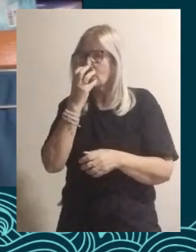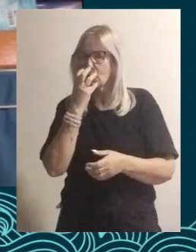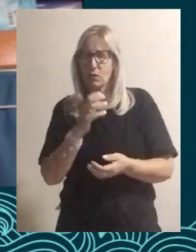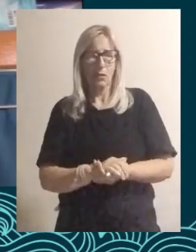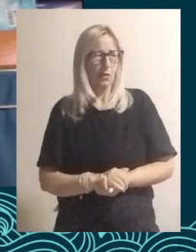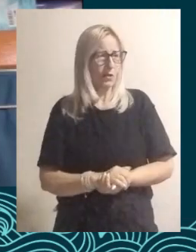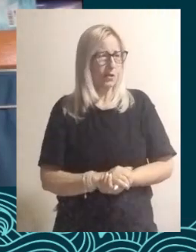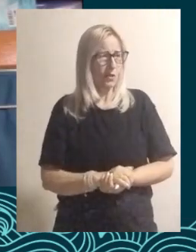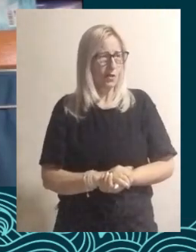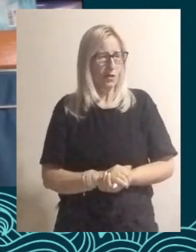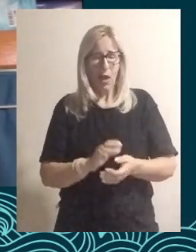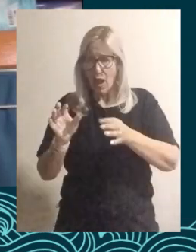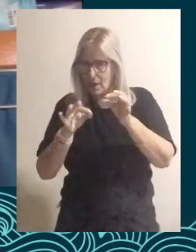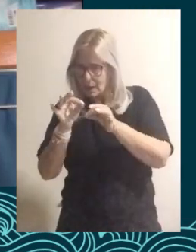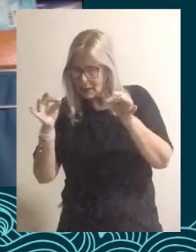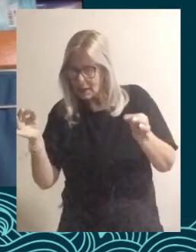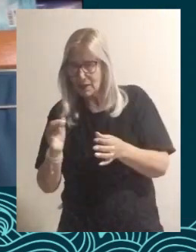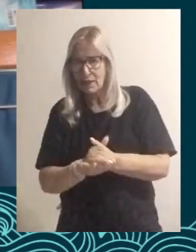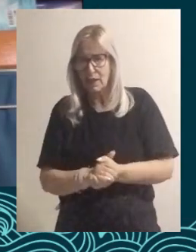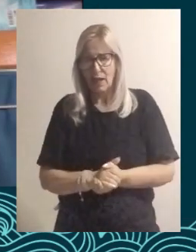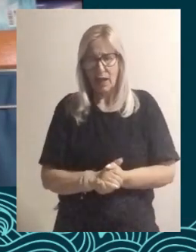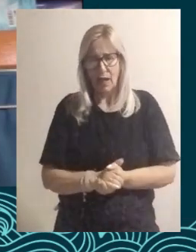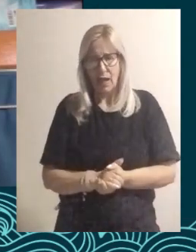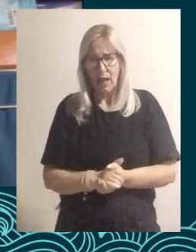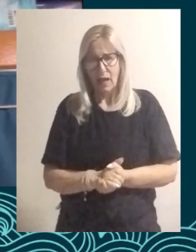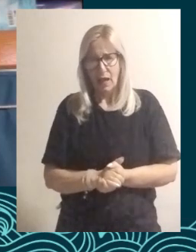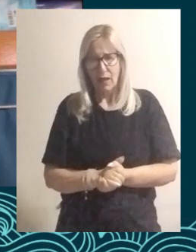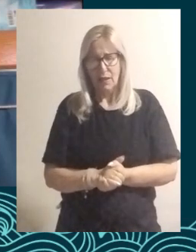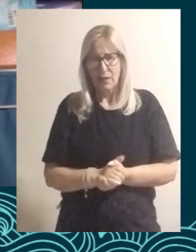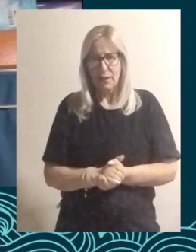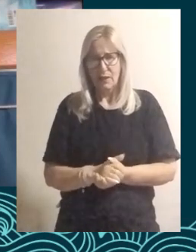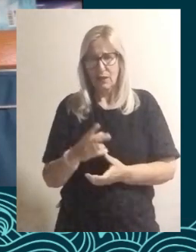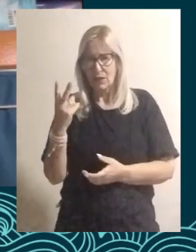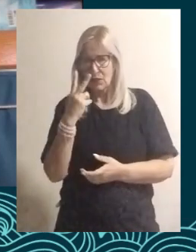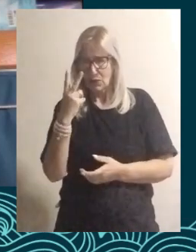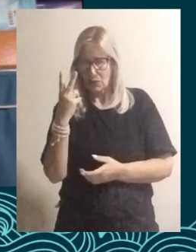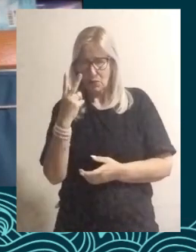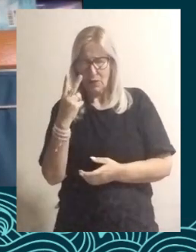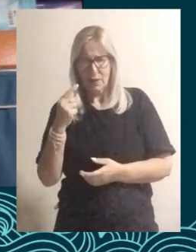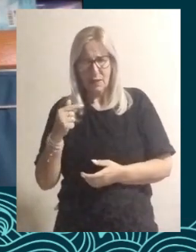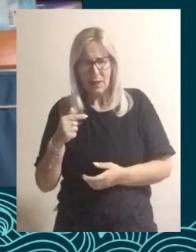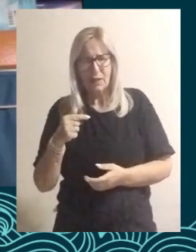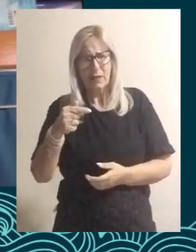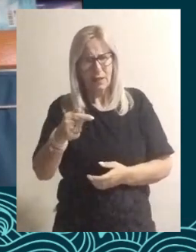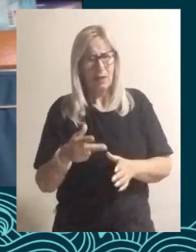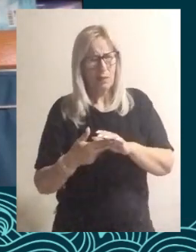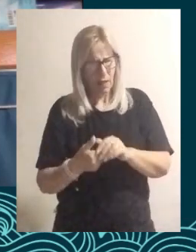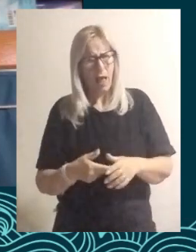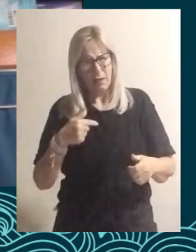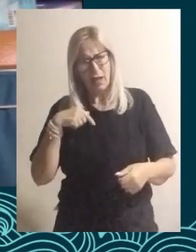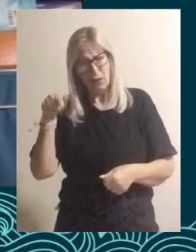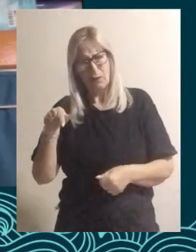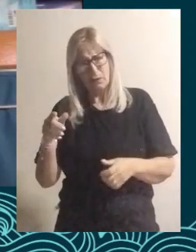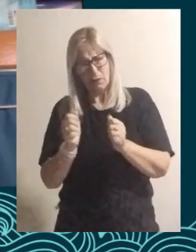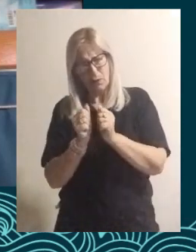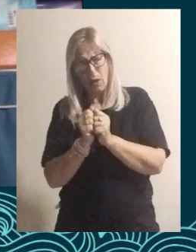cheguei a ir buscar o cachorro, eu recebi esse cachorro de presente e eu fiquei 2 semanas com ele